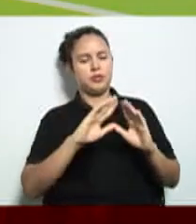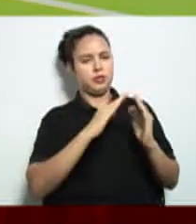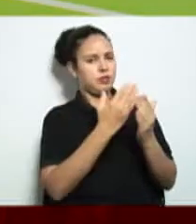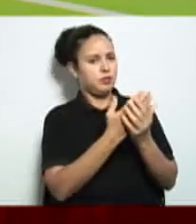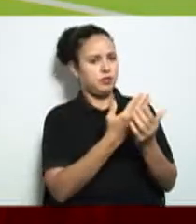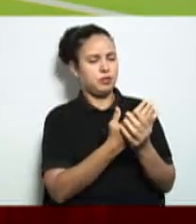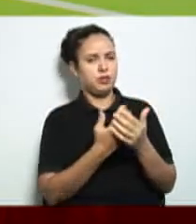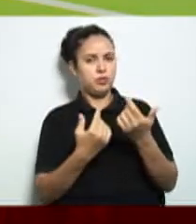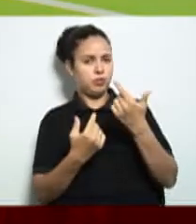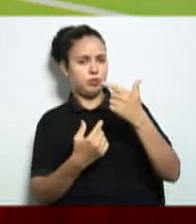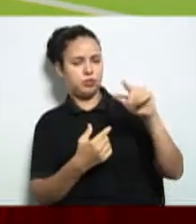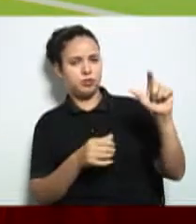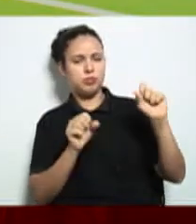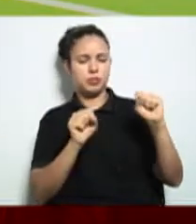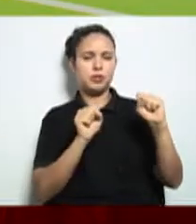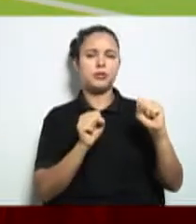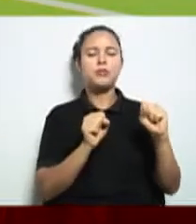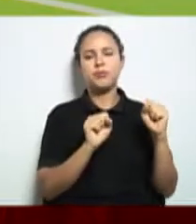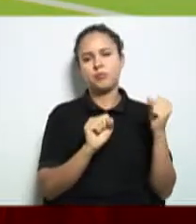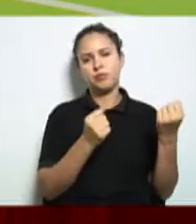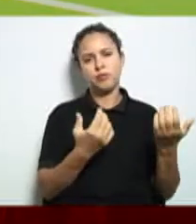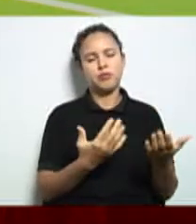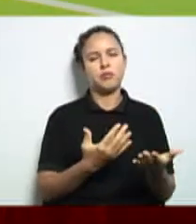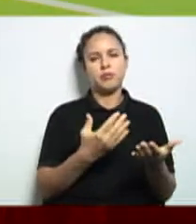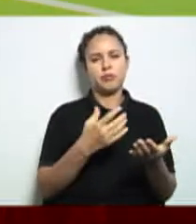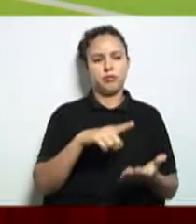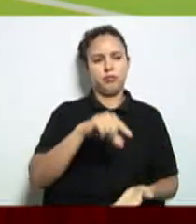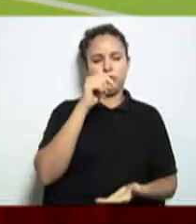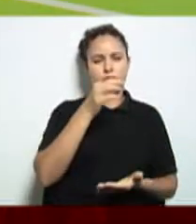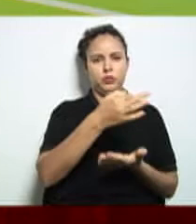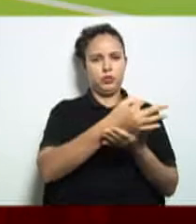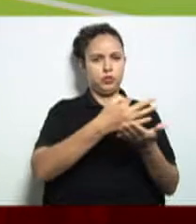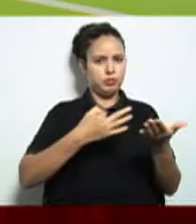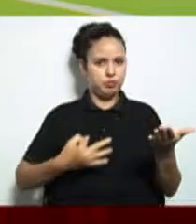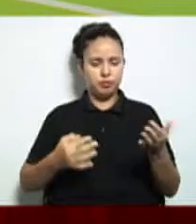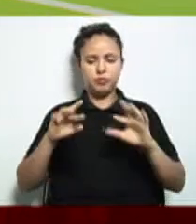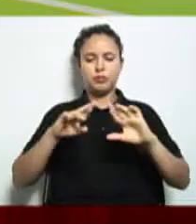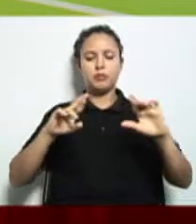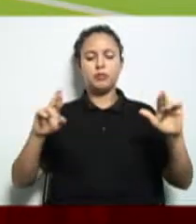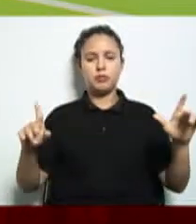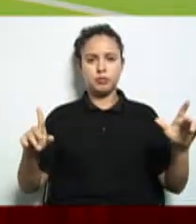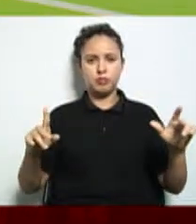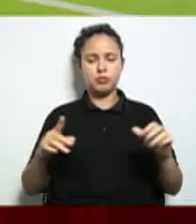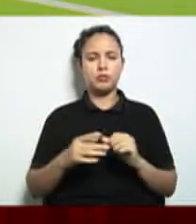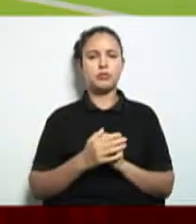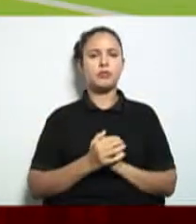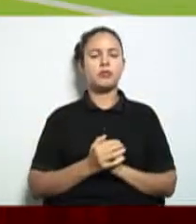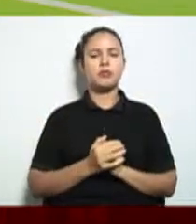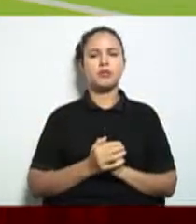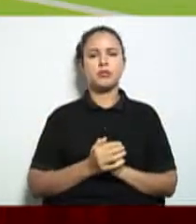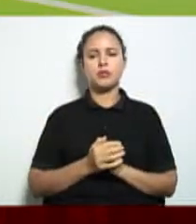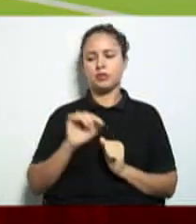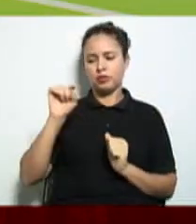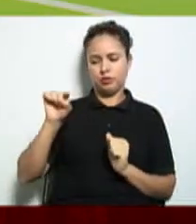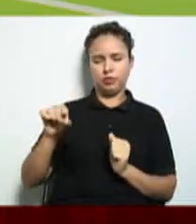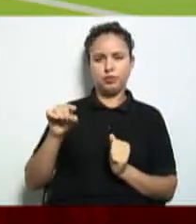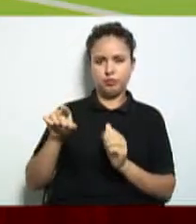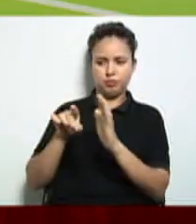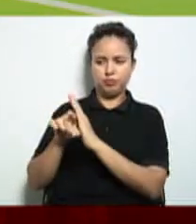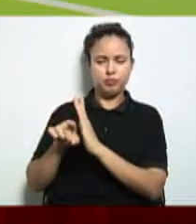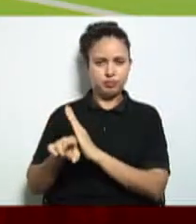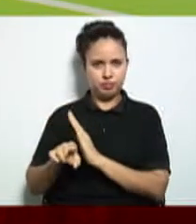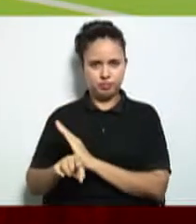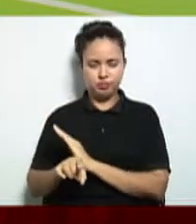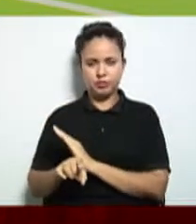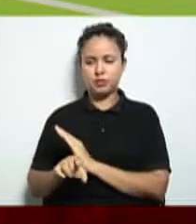lá de Alta Floresta, vão poder optar, de repente, por um formulário. Qual que é a diferença? Né? No questionário,